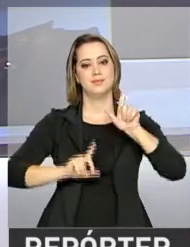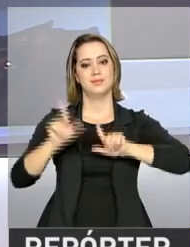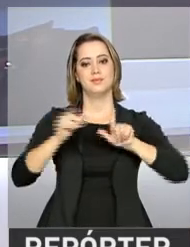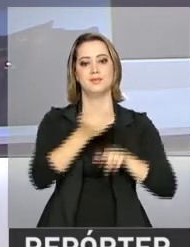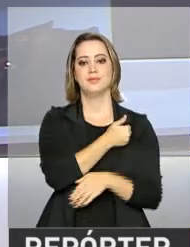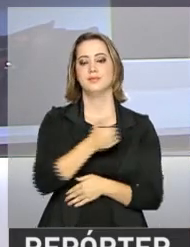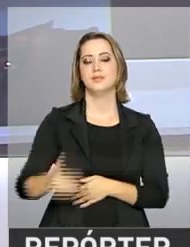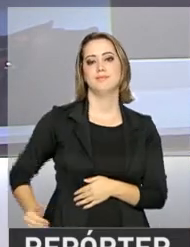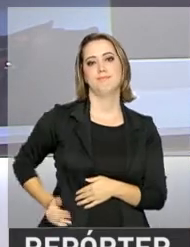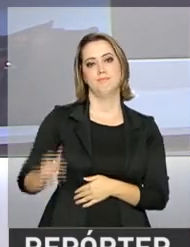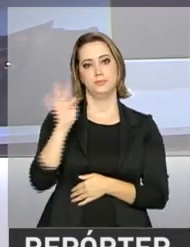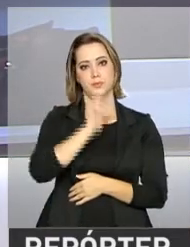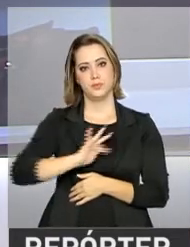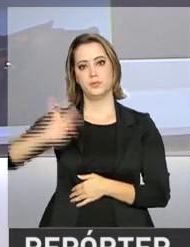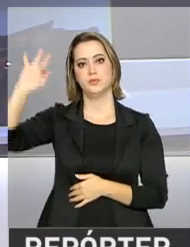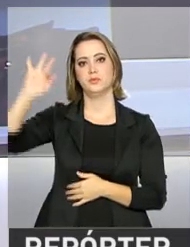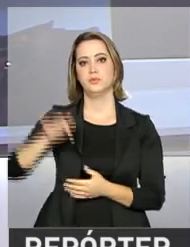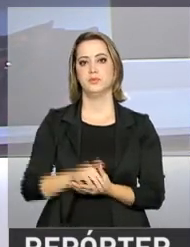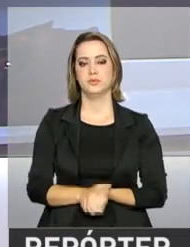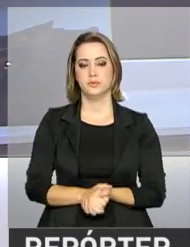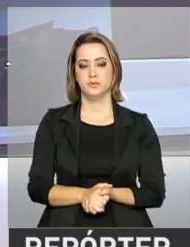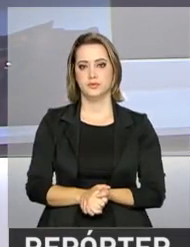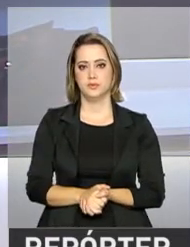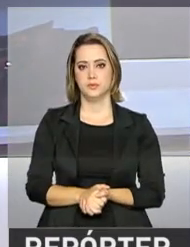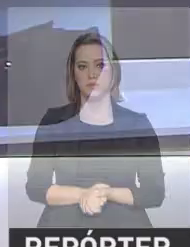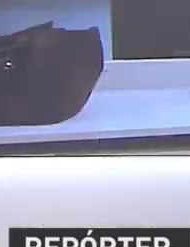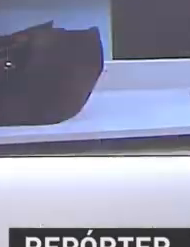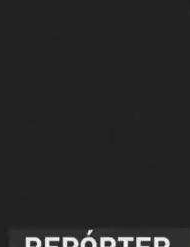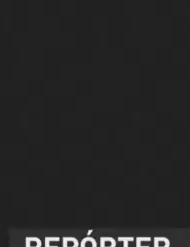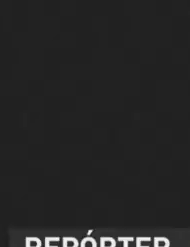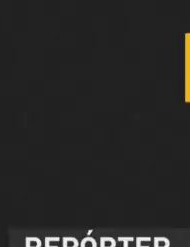aqui na nbr a tv do governo federal